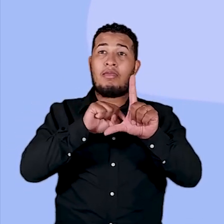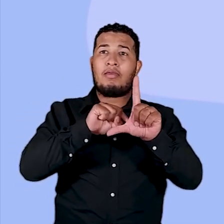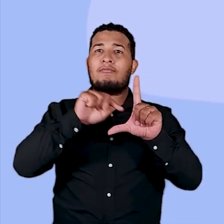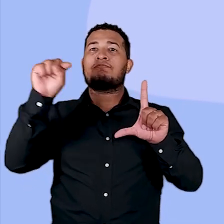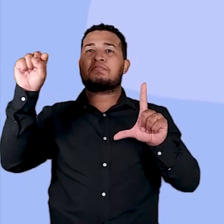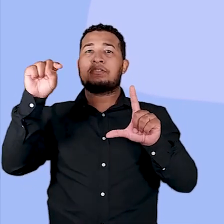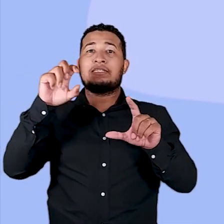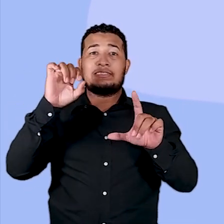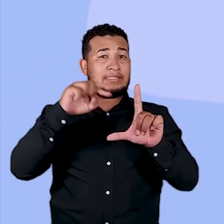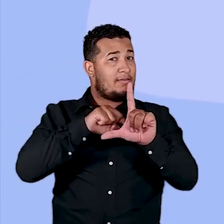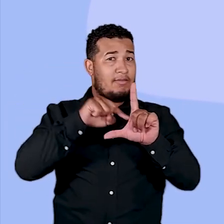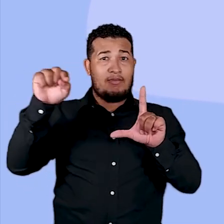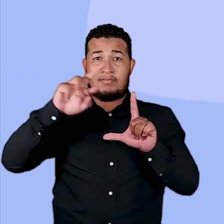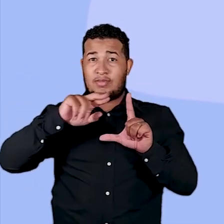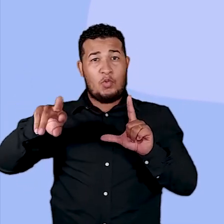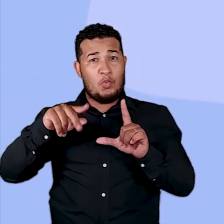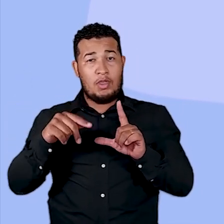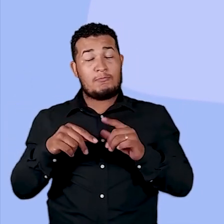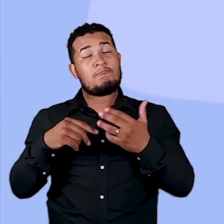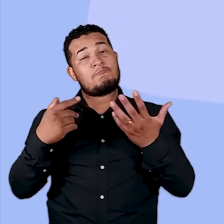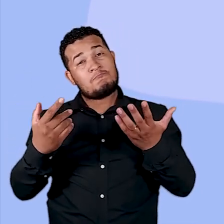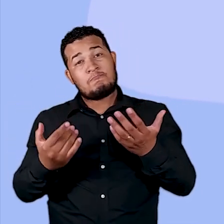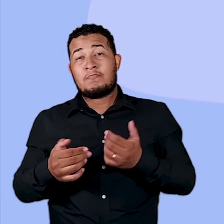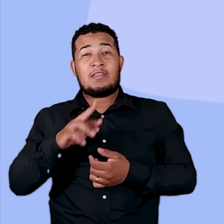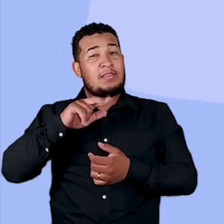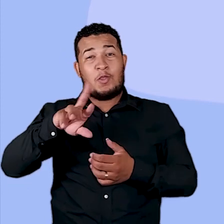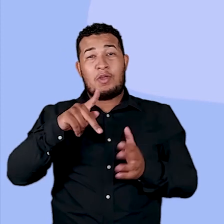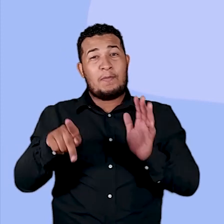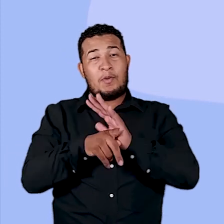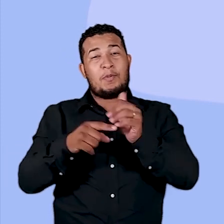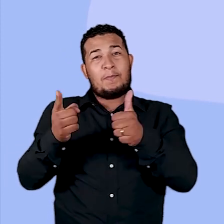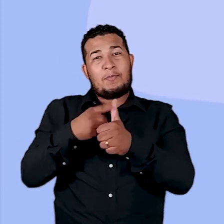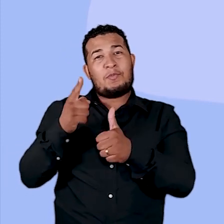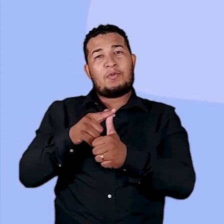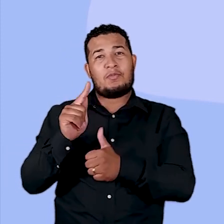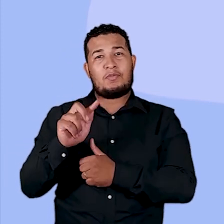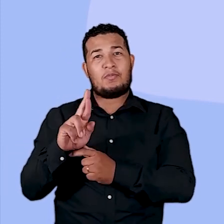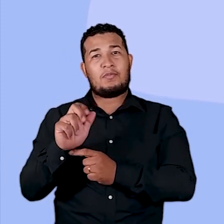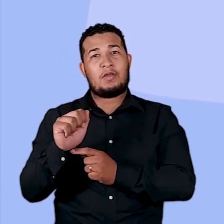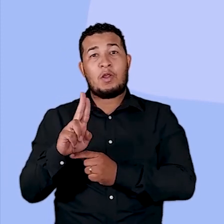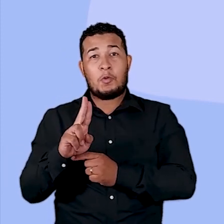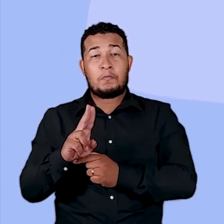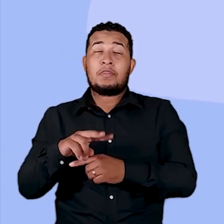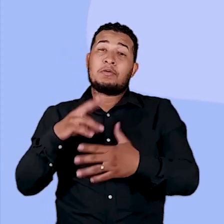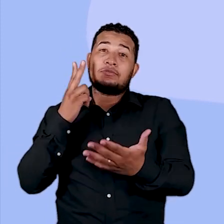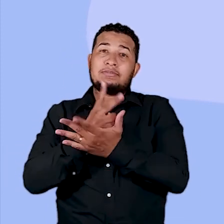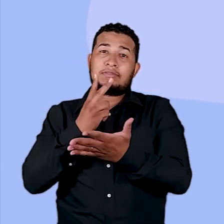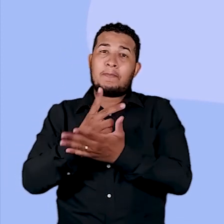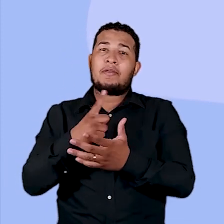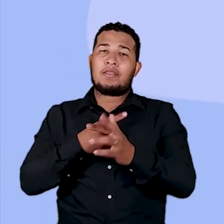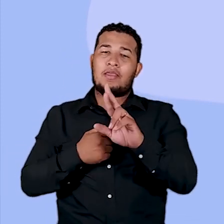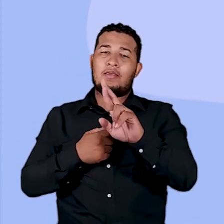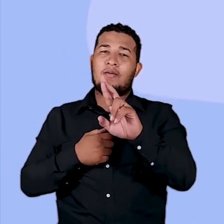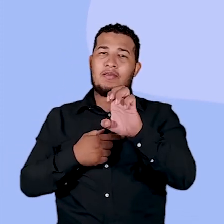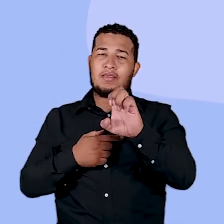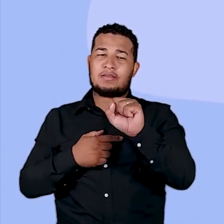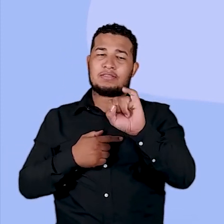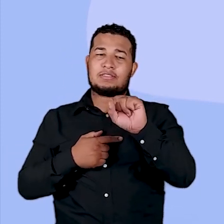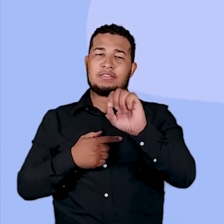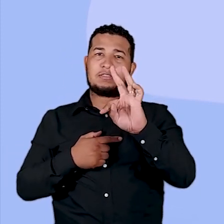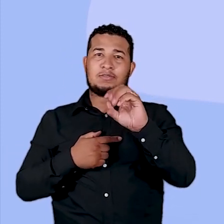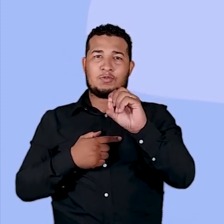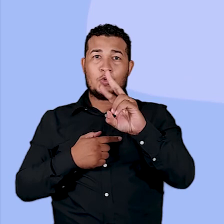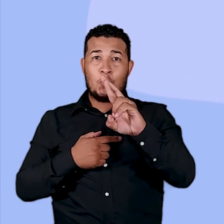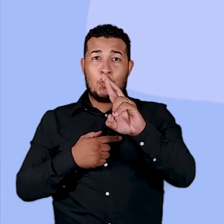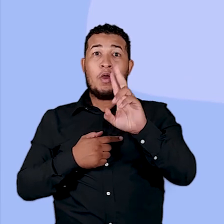for uma reta, esse meu gráfico não é do primeiro grau. Então toda vez que eu estiver trabalhando com resistor, e esse resistor for